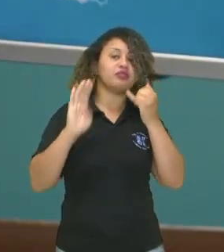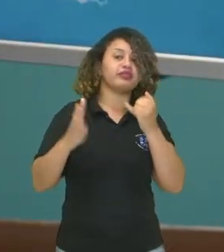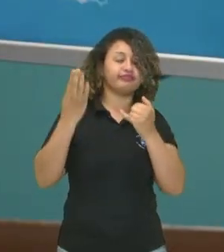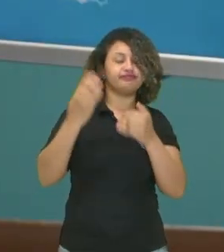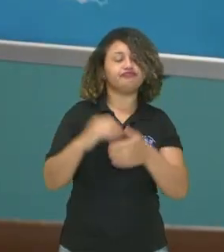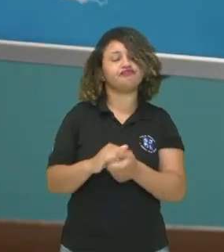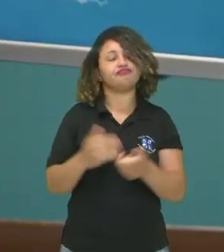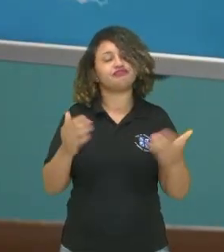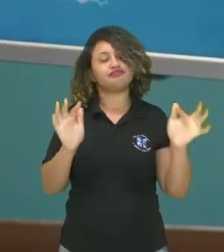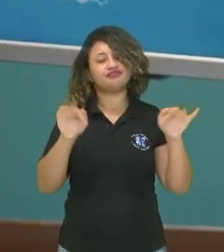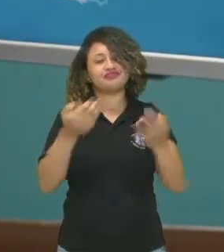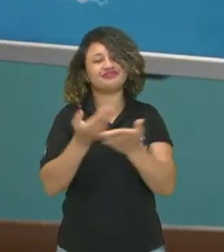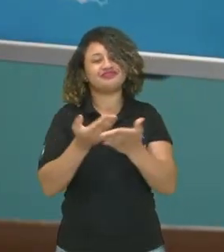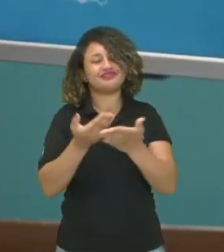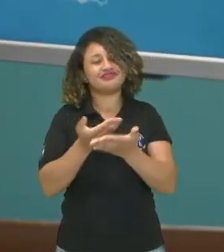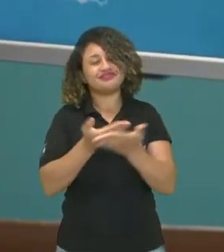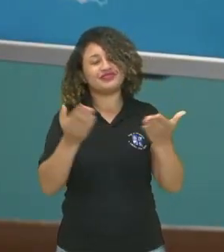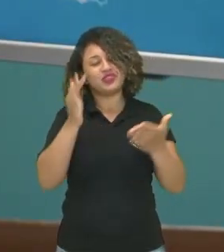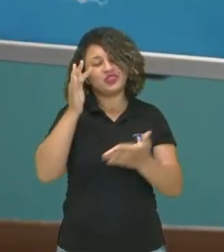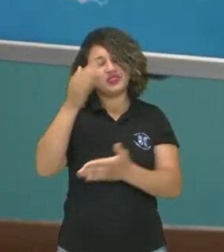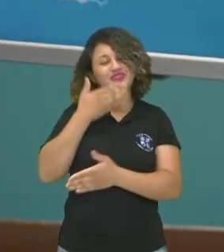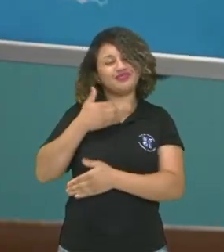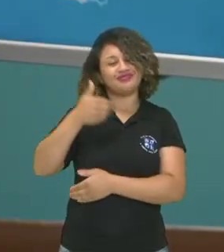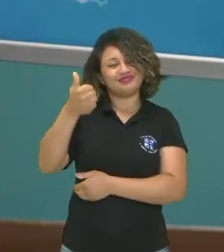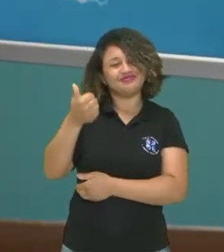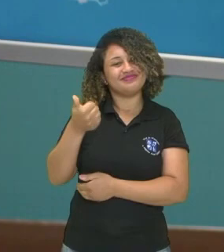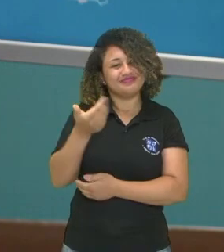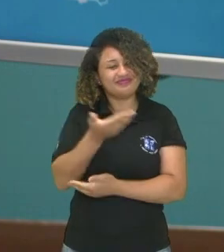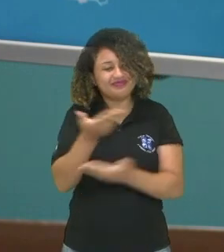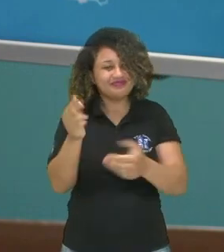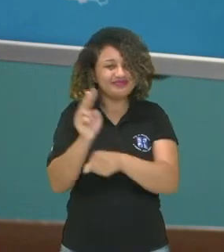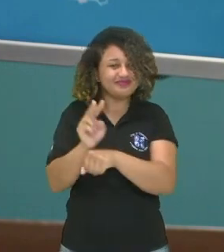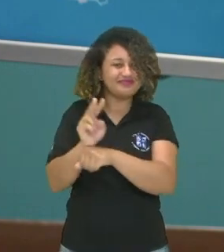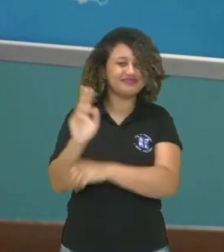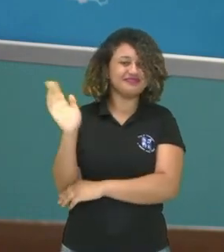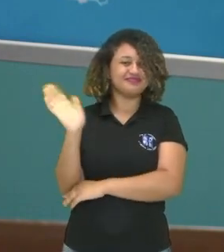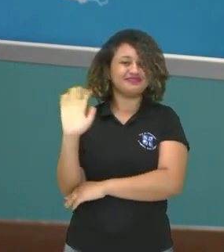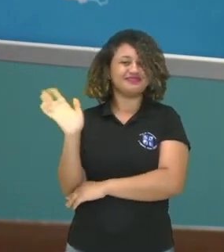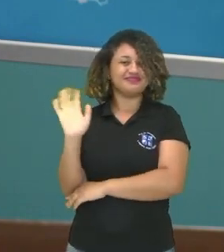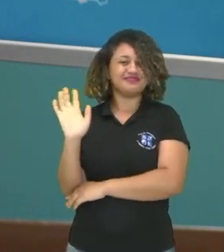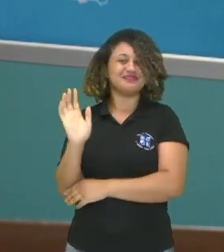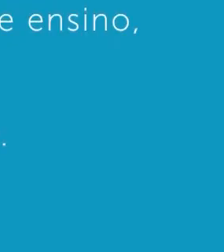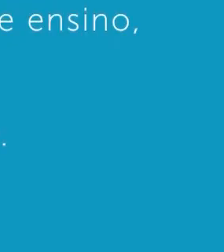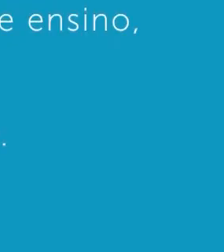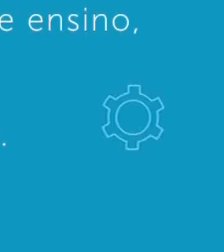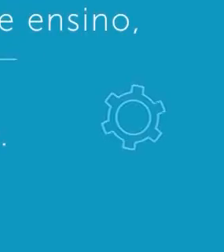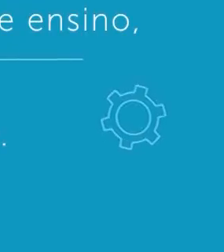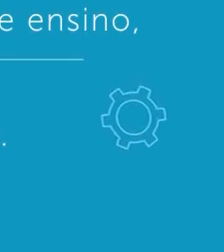estamos no fim. Desejo a você dias melhores, continue bem e até a próxima!